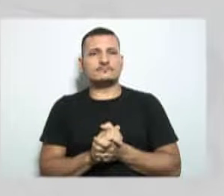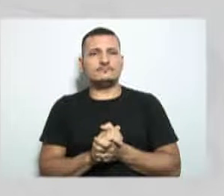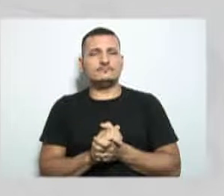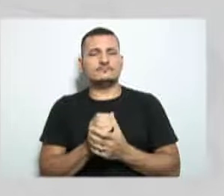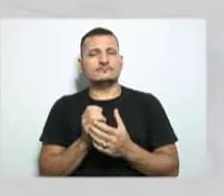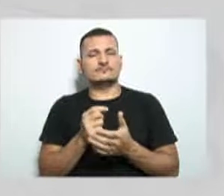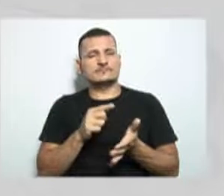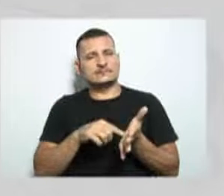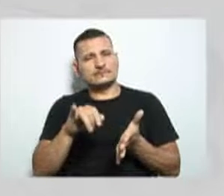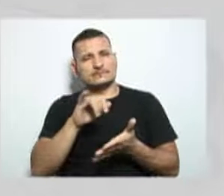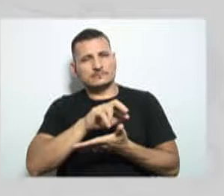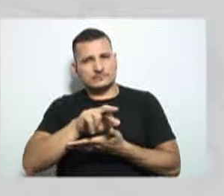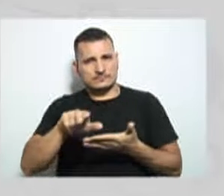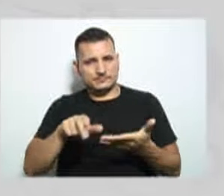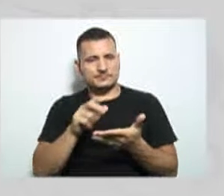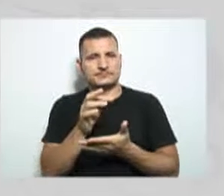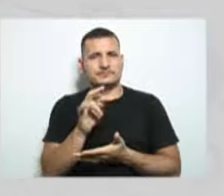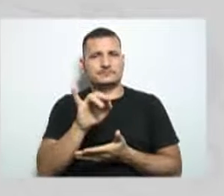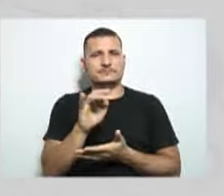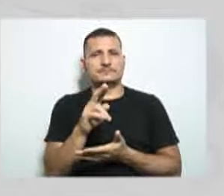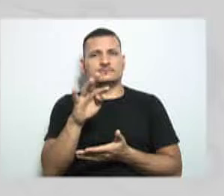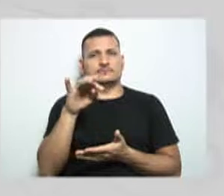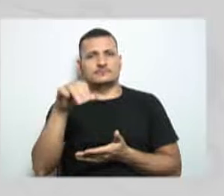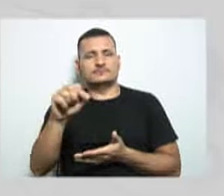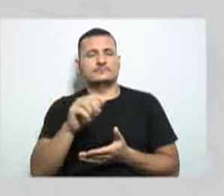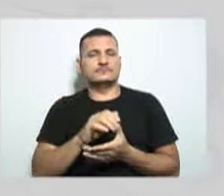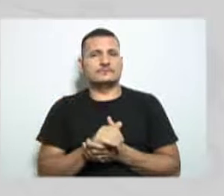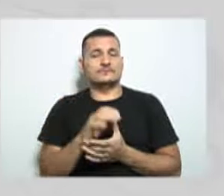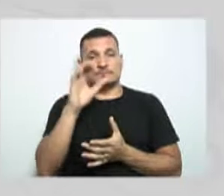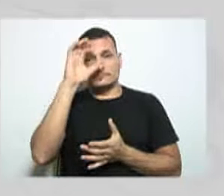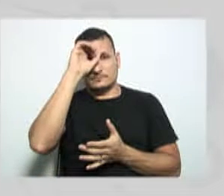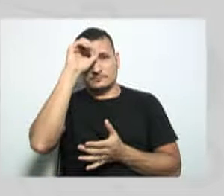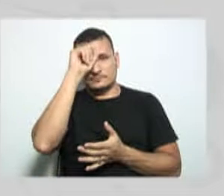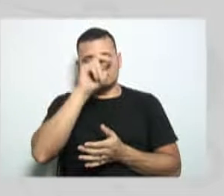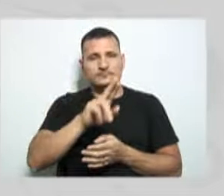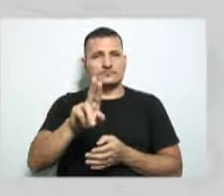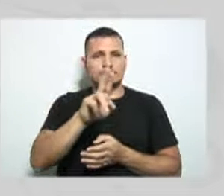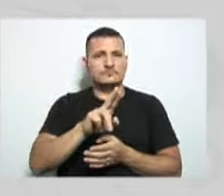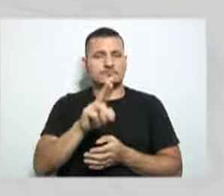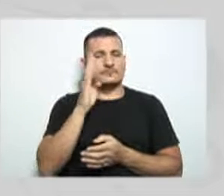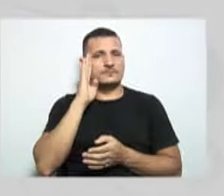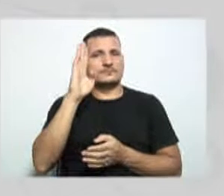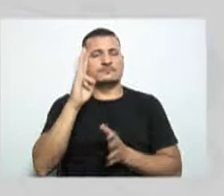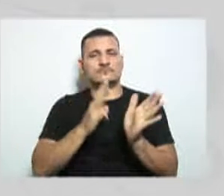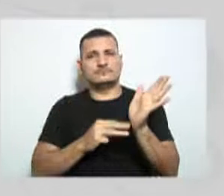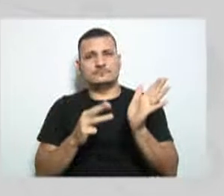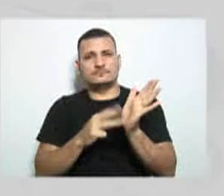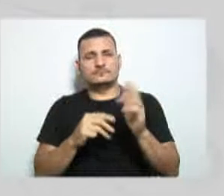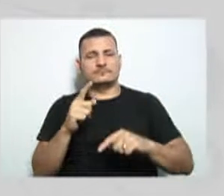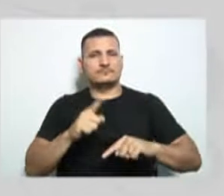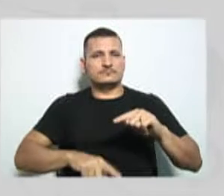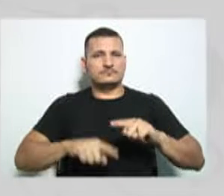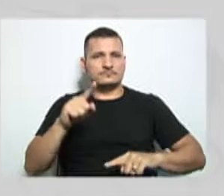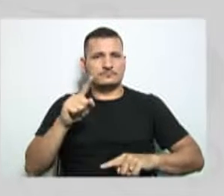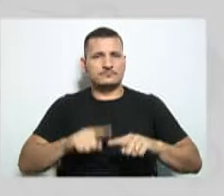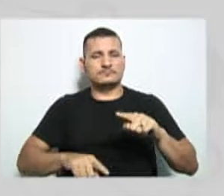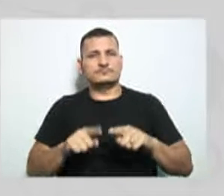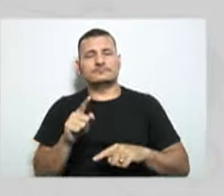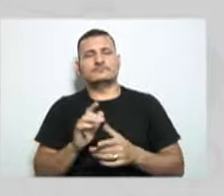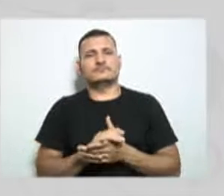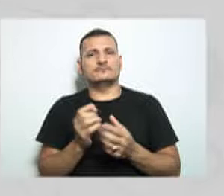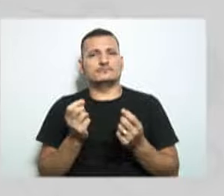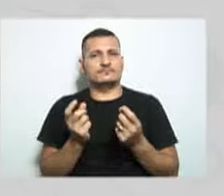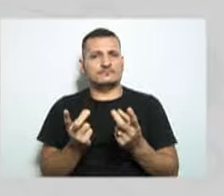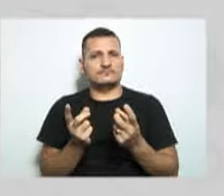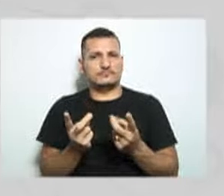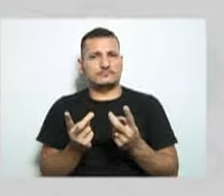à aplicabilidade das cooperativas, aprender e aplicar os principais métodos de inventário de materiais, formação de preço de venda,